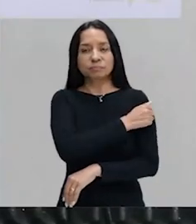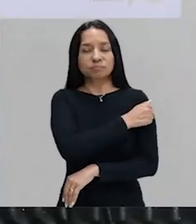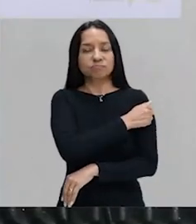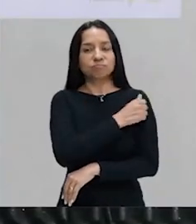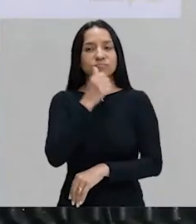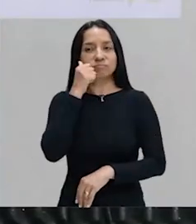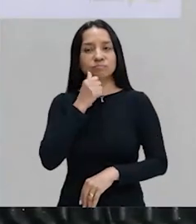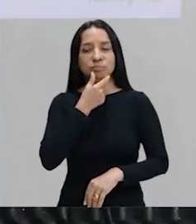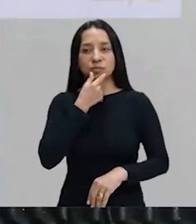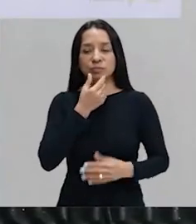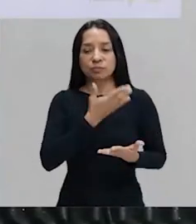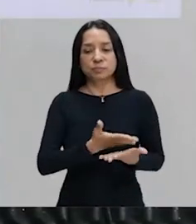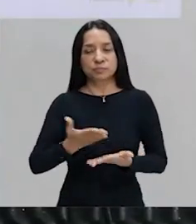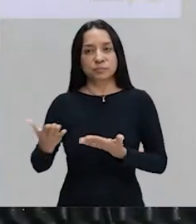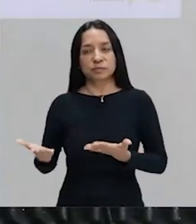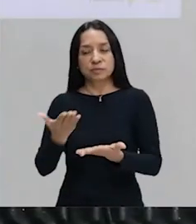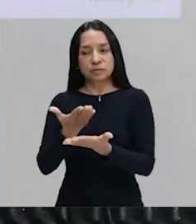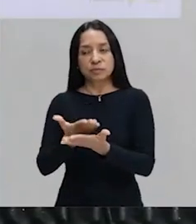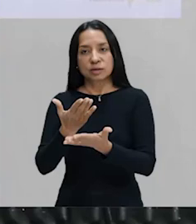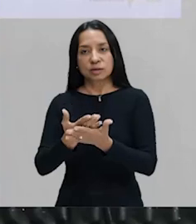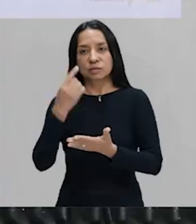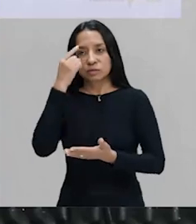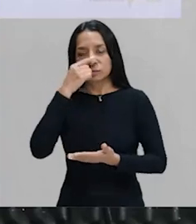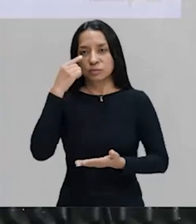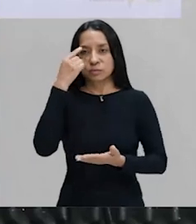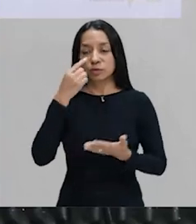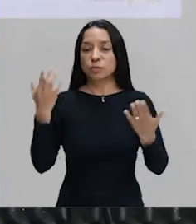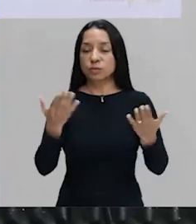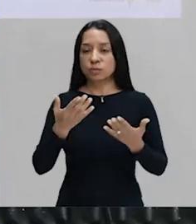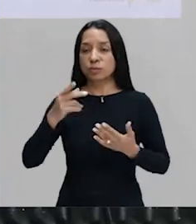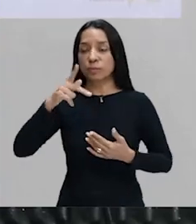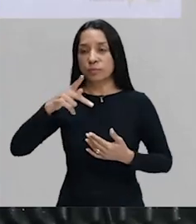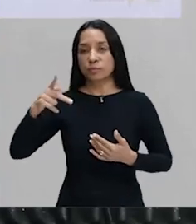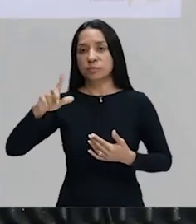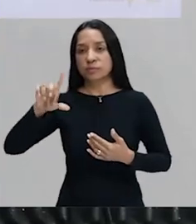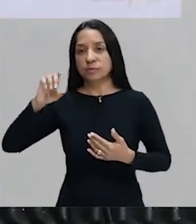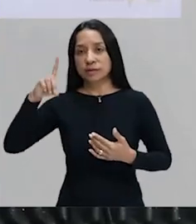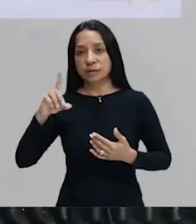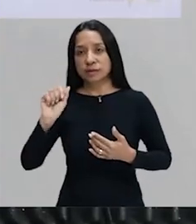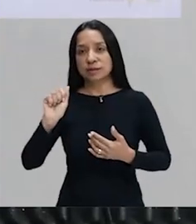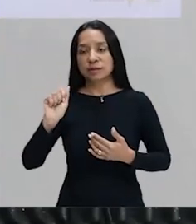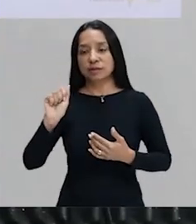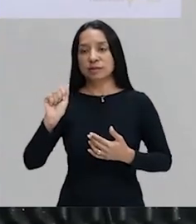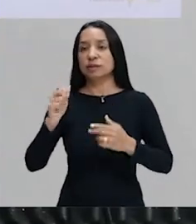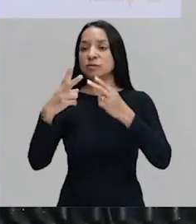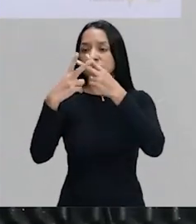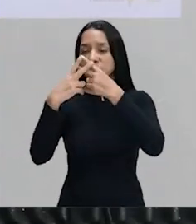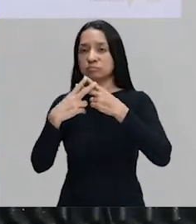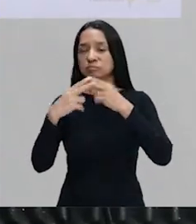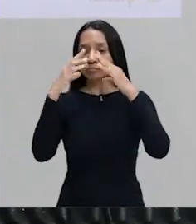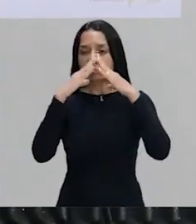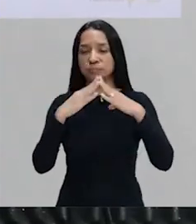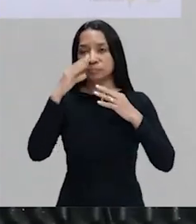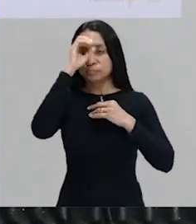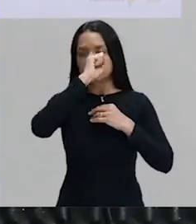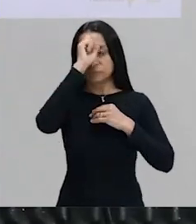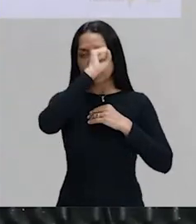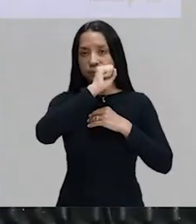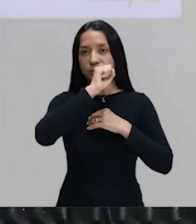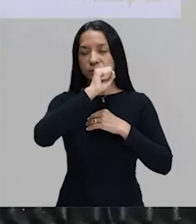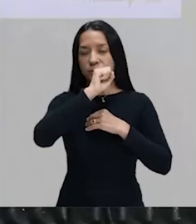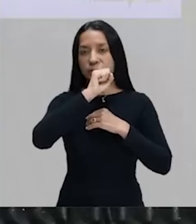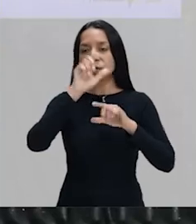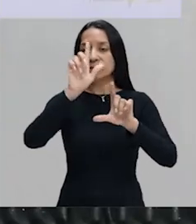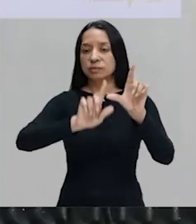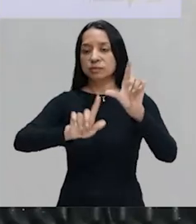chicos y chicas, bienvenidos a la clase de español de hoje. Professora Leda Jane aqui na área do hashtag Fique em Casa Aprendendo na